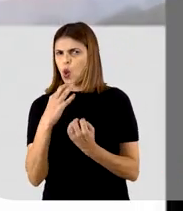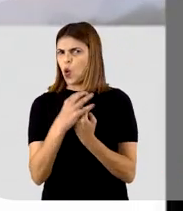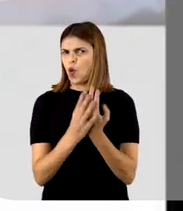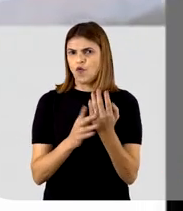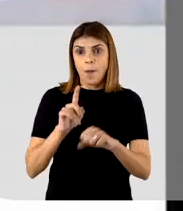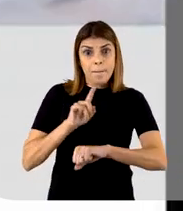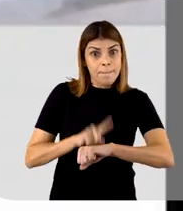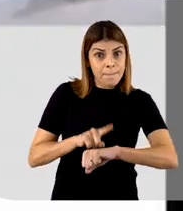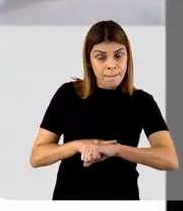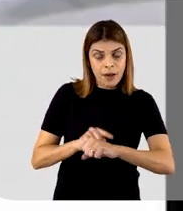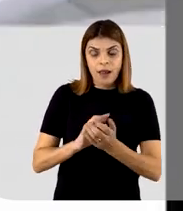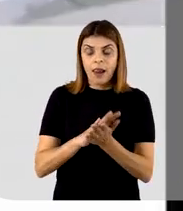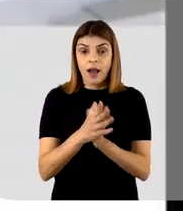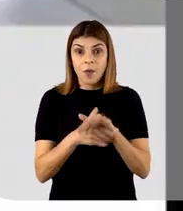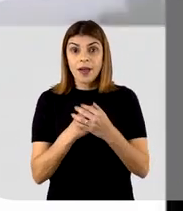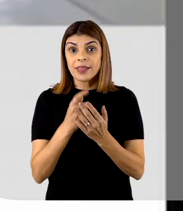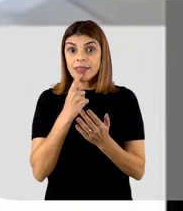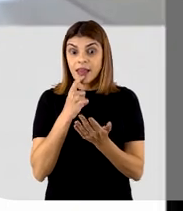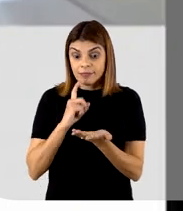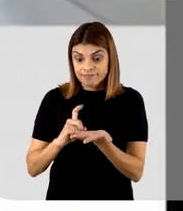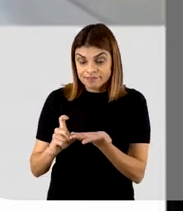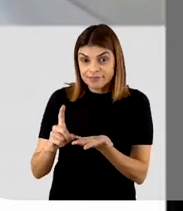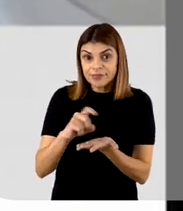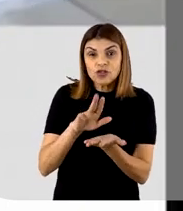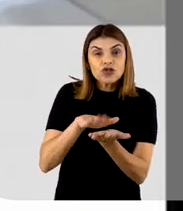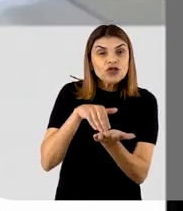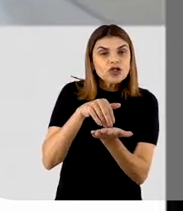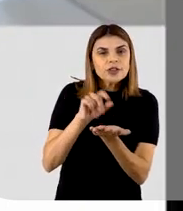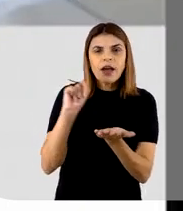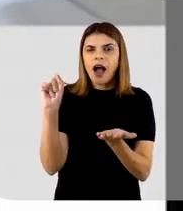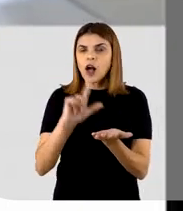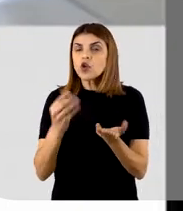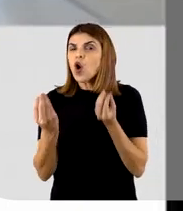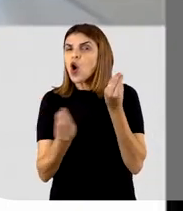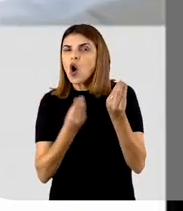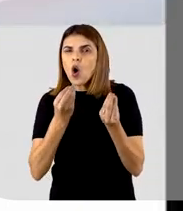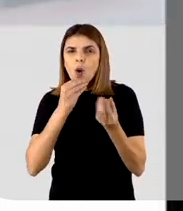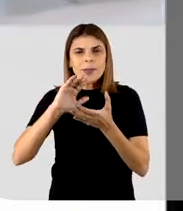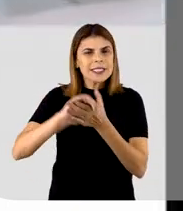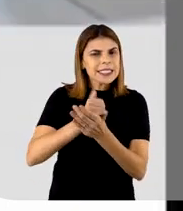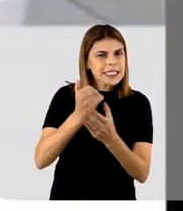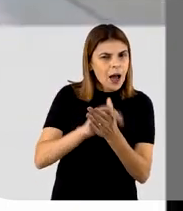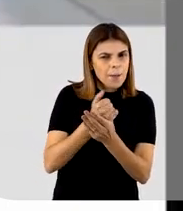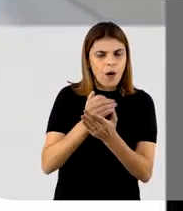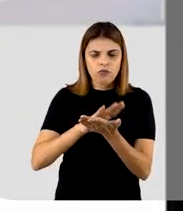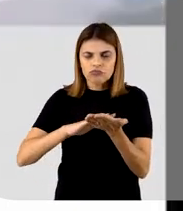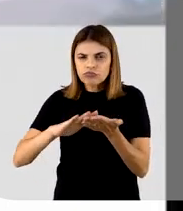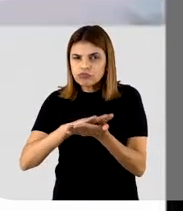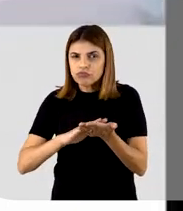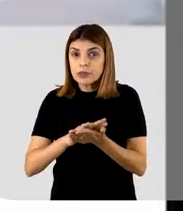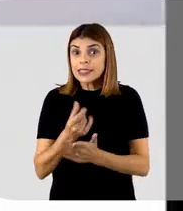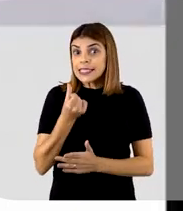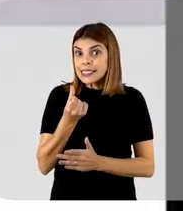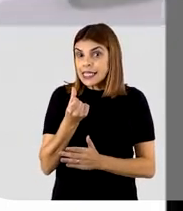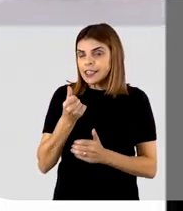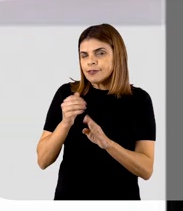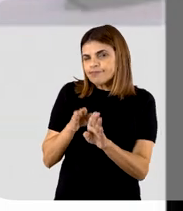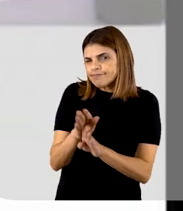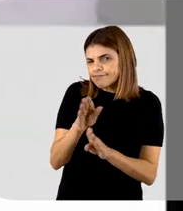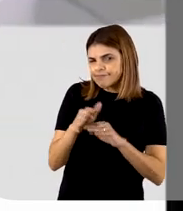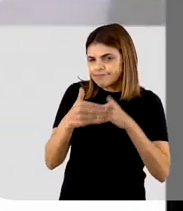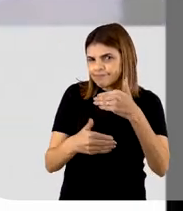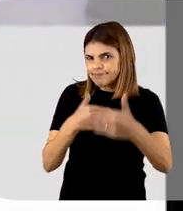as mãos, mas aqui vamos usar uma tinta azul para demonstrar como o sabão deve ser espalhado nas mãos em 6 passos. Vamos